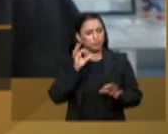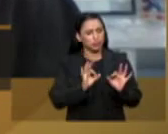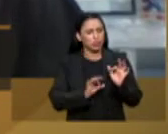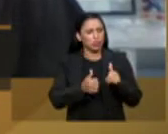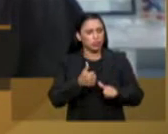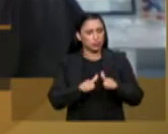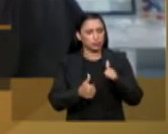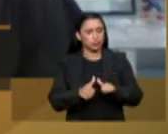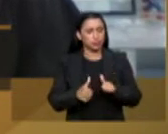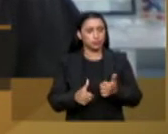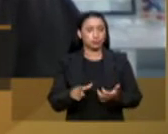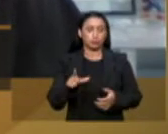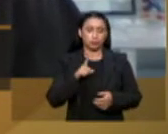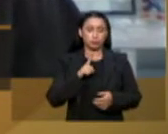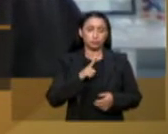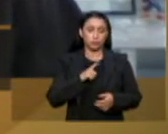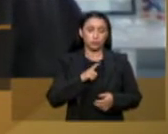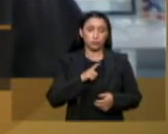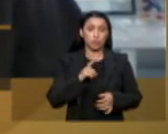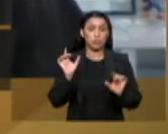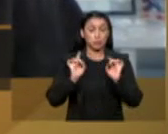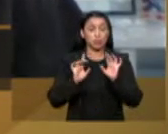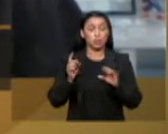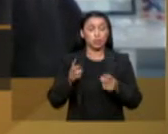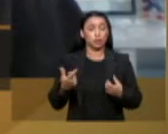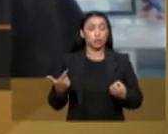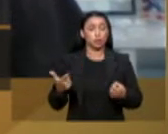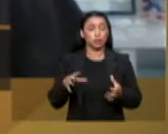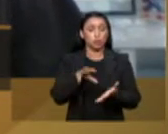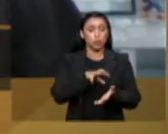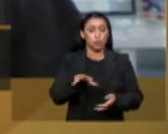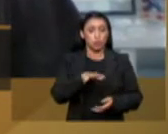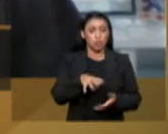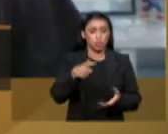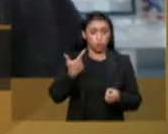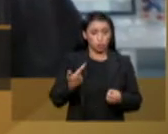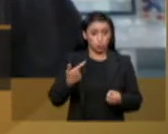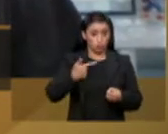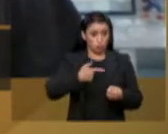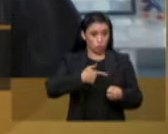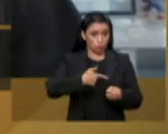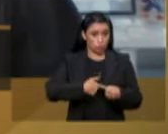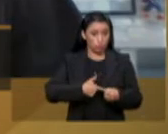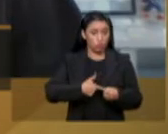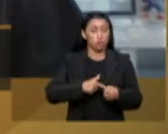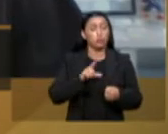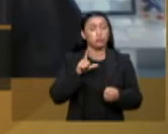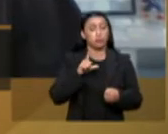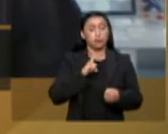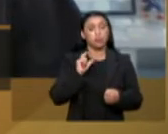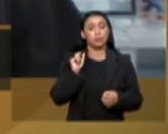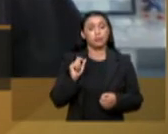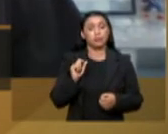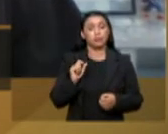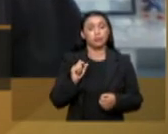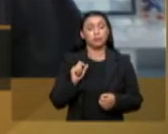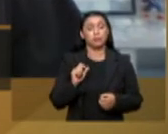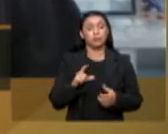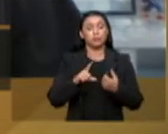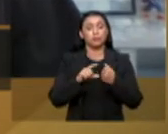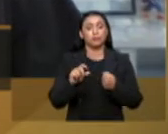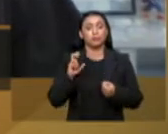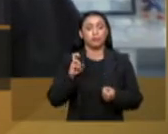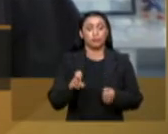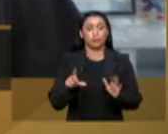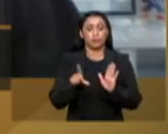que, no particular do setor de combustíveis, o dispositivo que aqui está sendo veiculado diz respeito ao artigo 5º